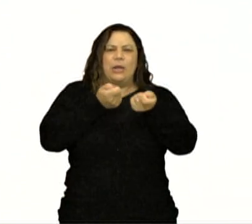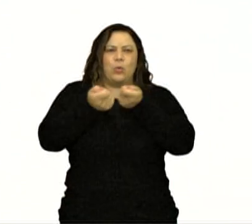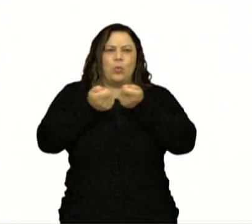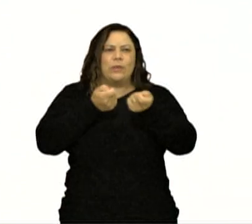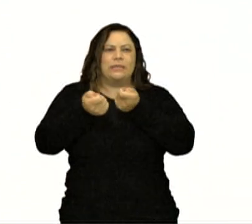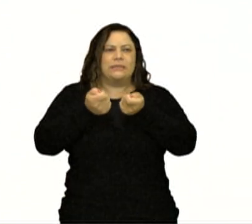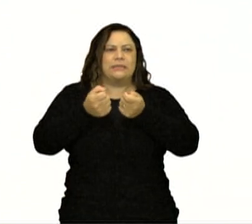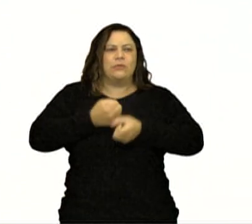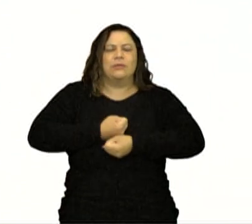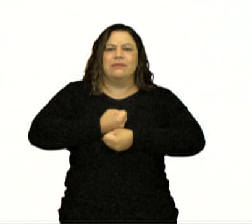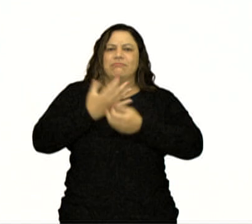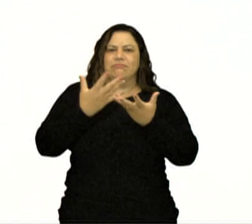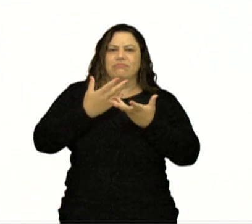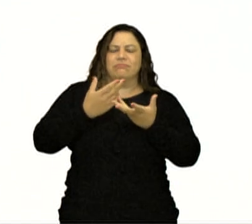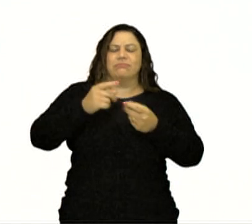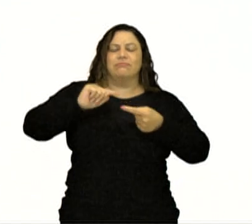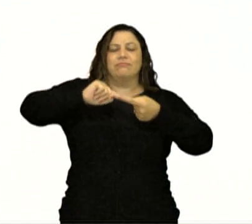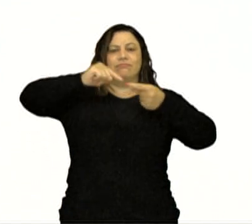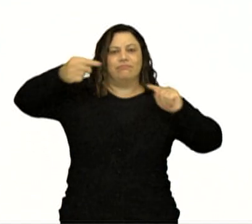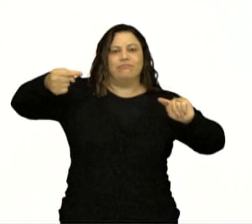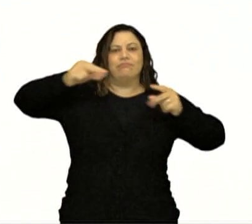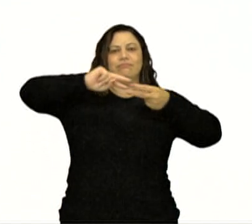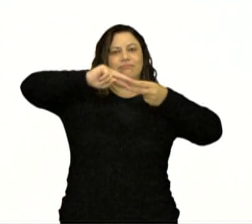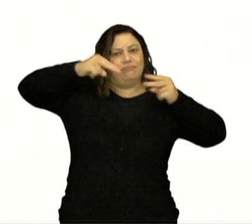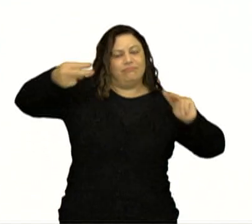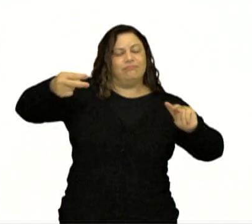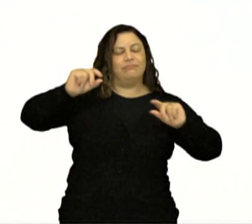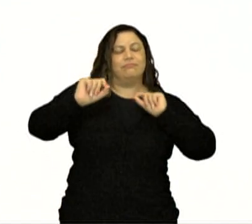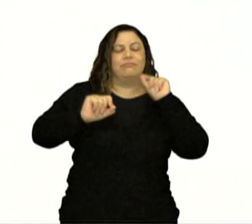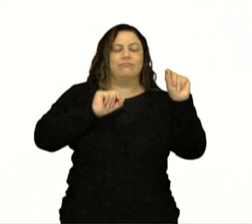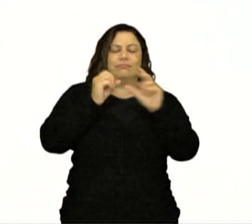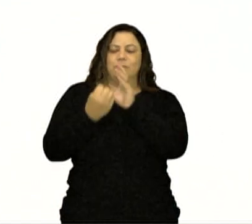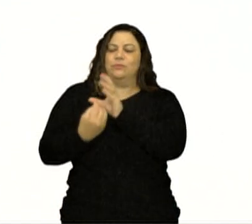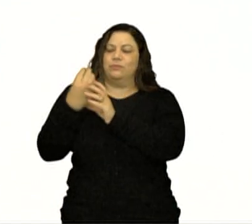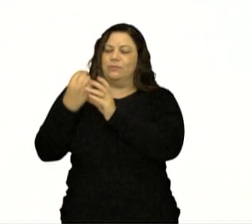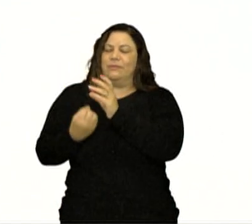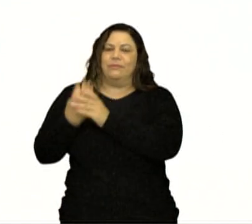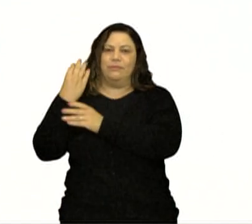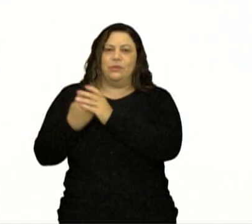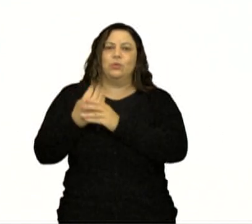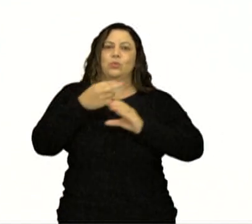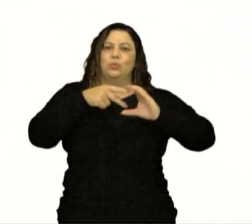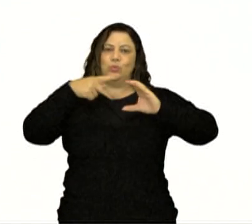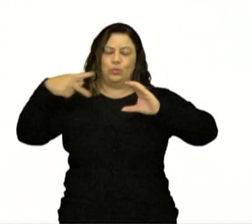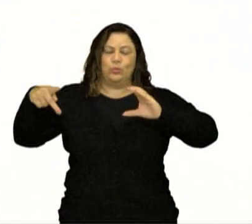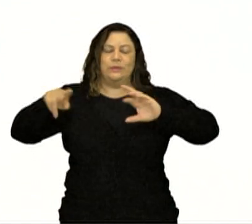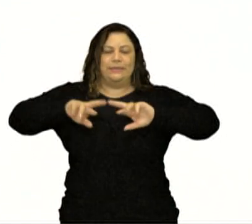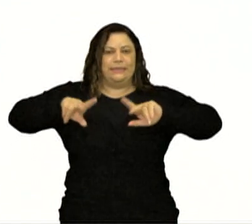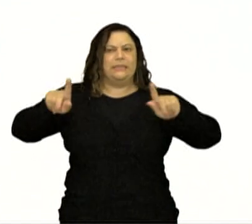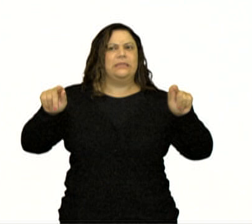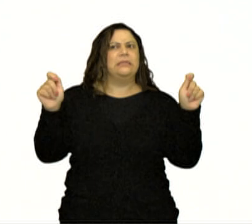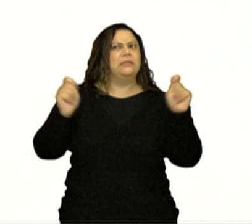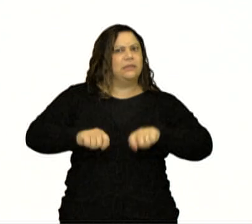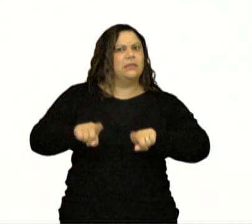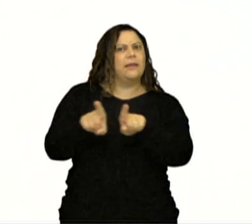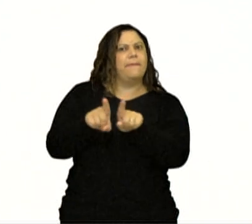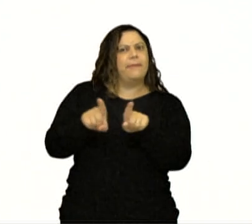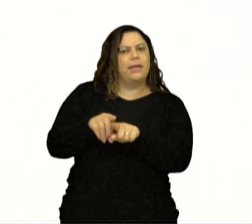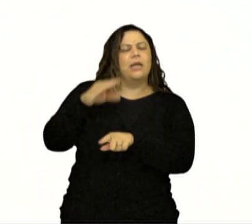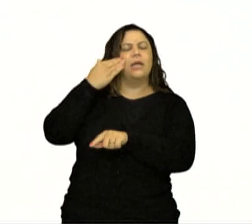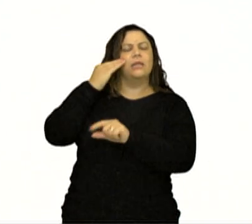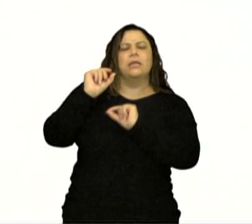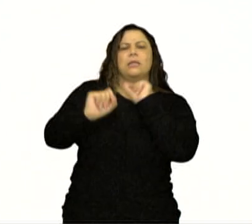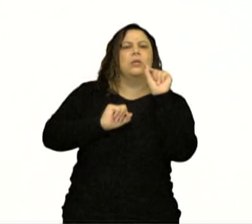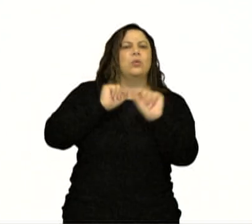que acontece, quais são os mecanismos envolvidos para produzir essas proteínas, a síntese proteica, e também para entender como ocorre a expressão de